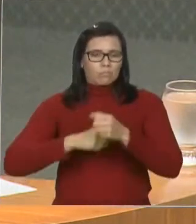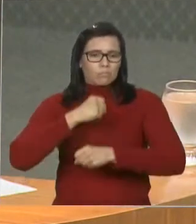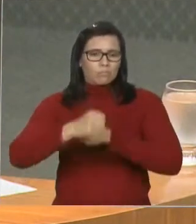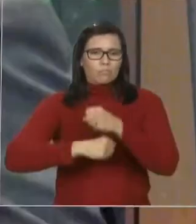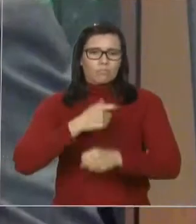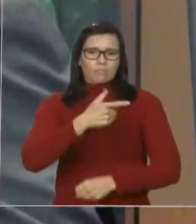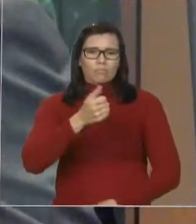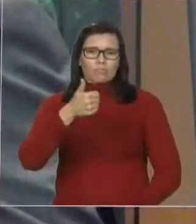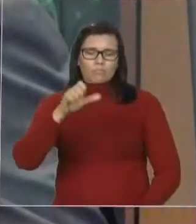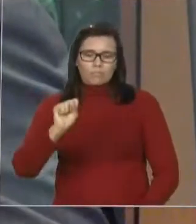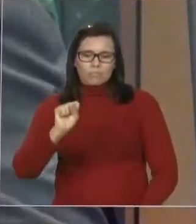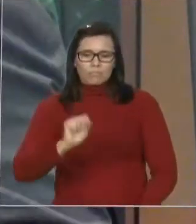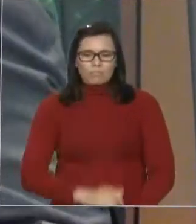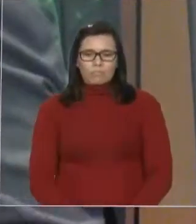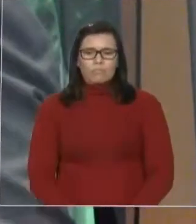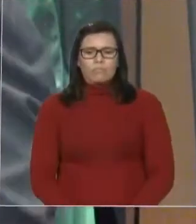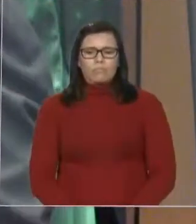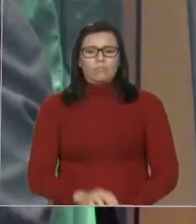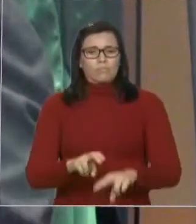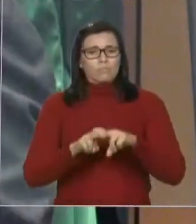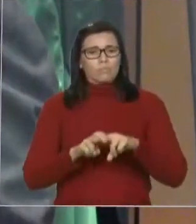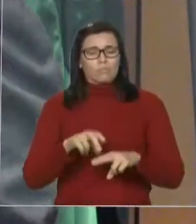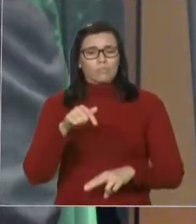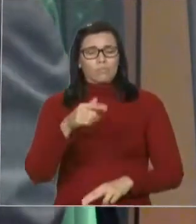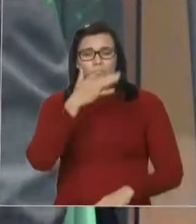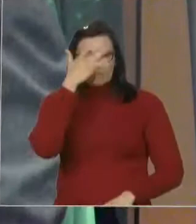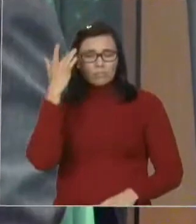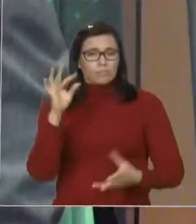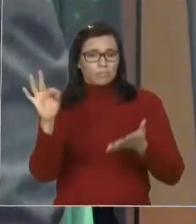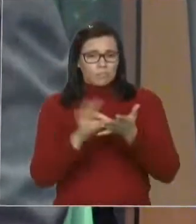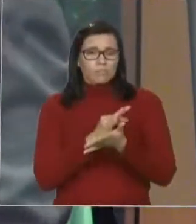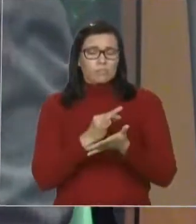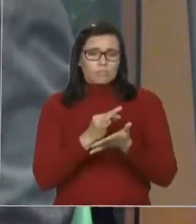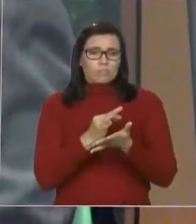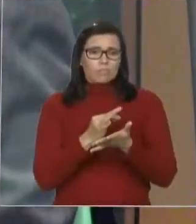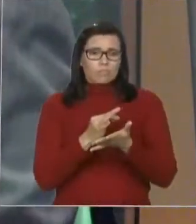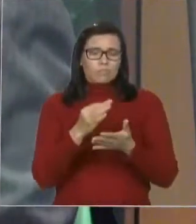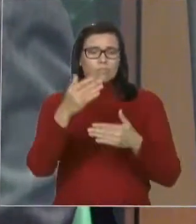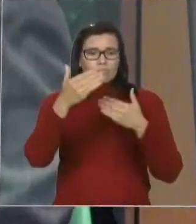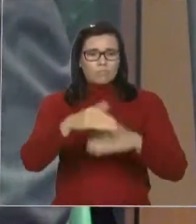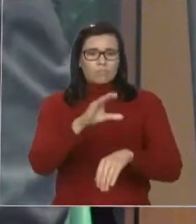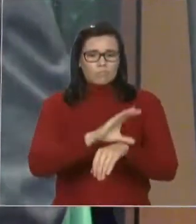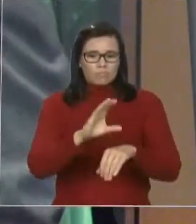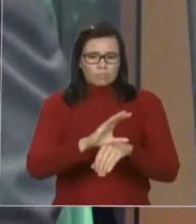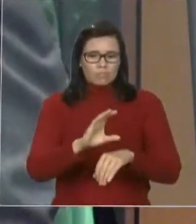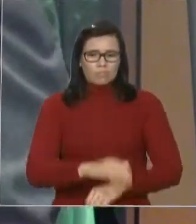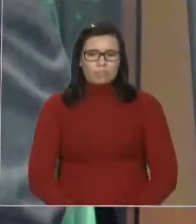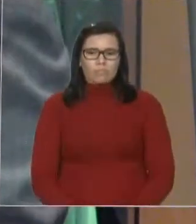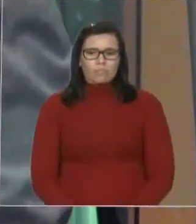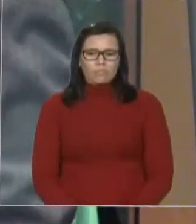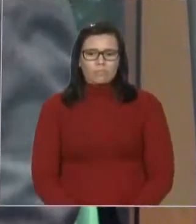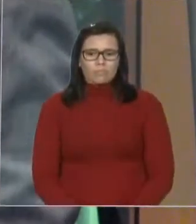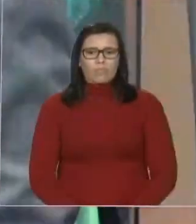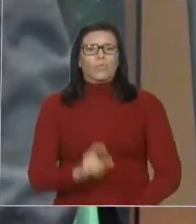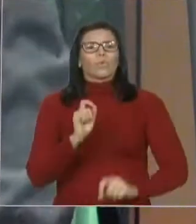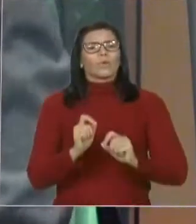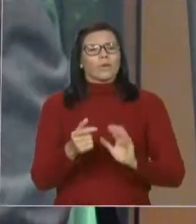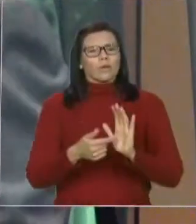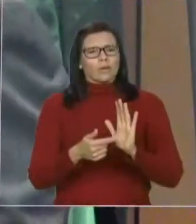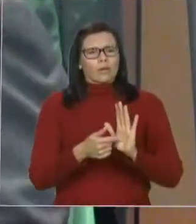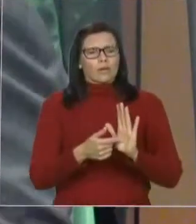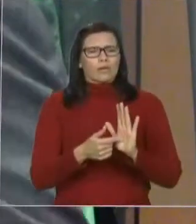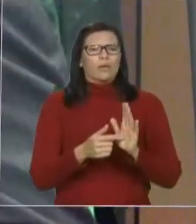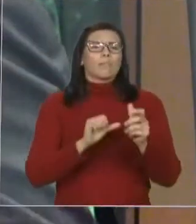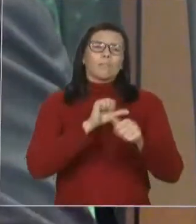Para a surpresa dos candidatos, na última sexta-feira, o edital foi novamente retificado,